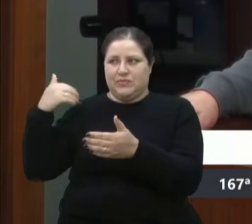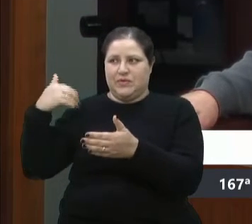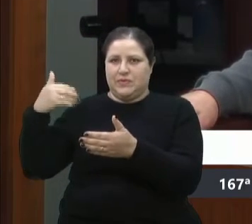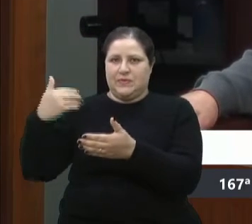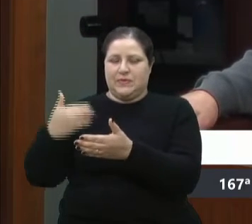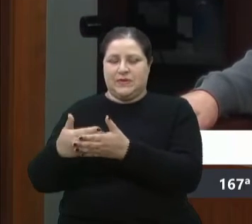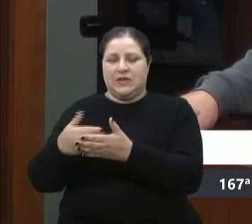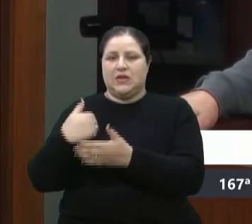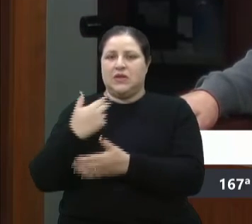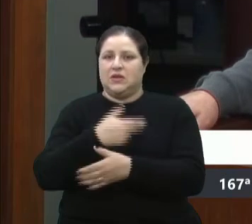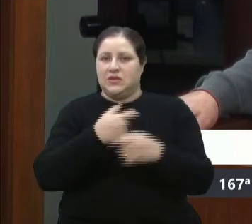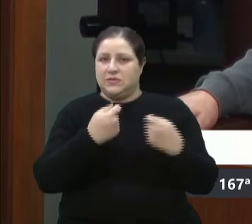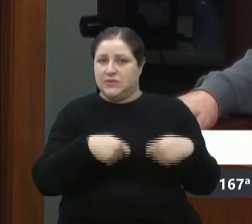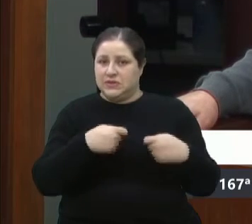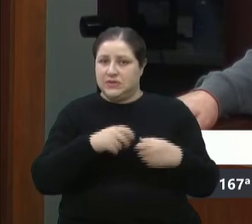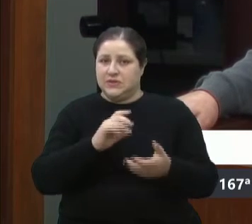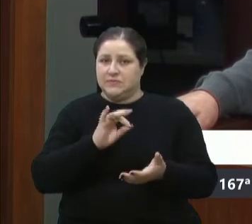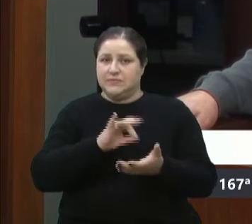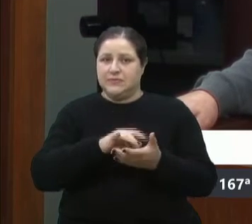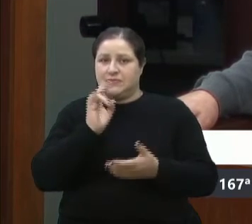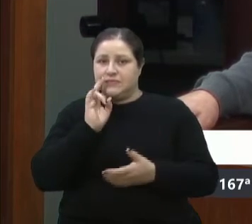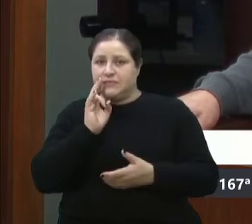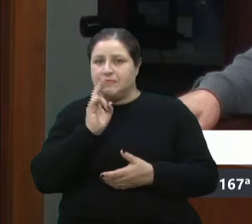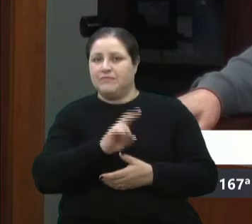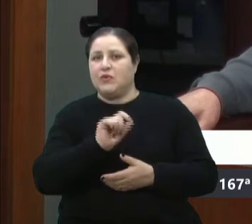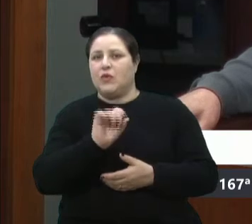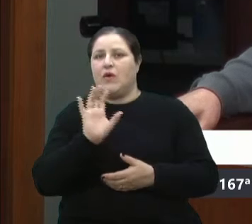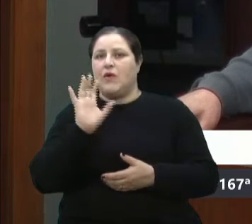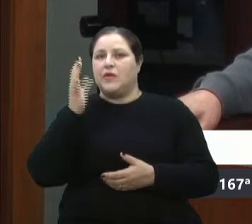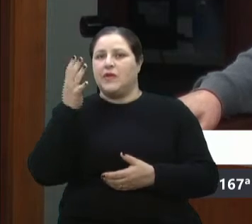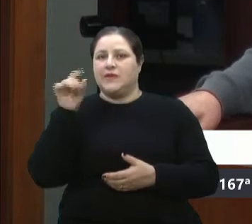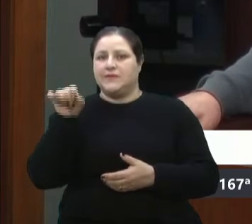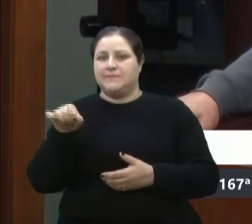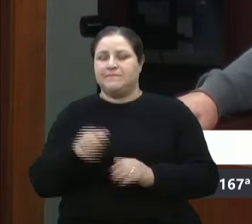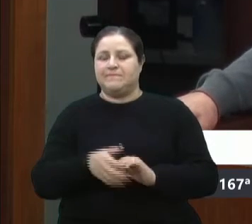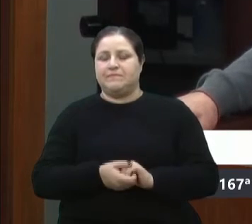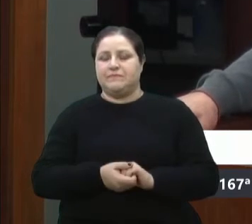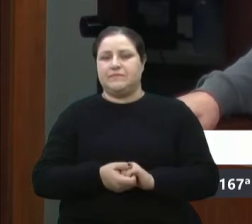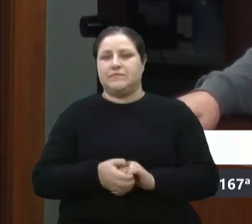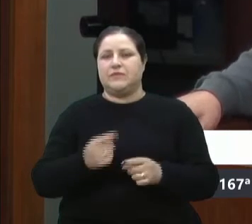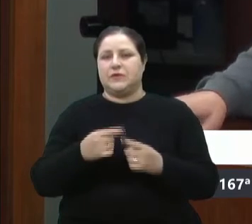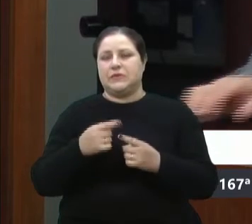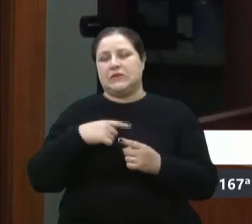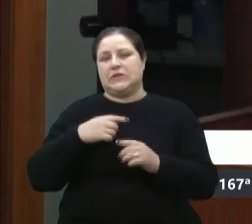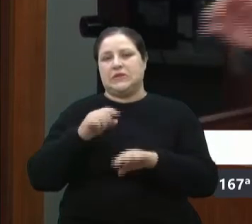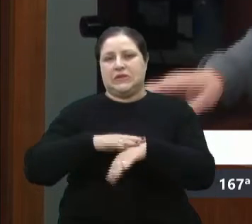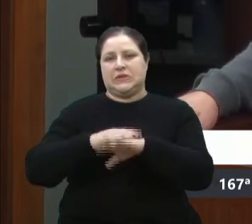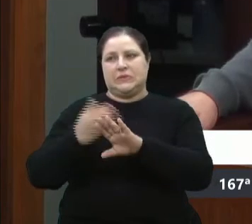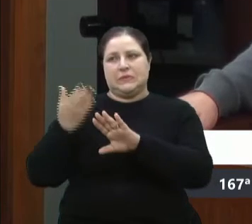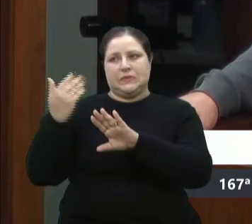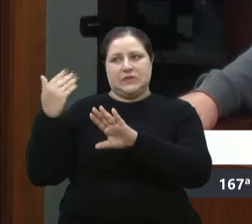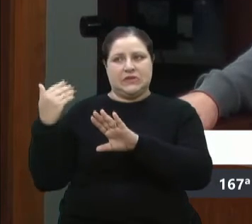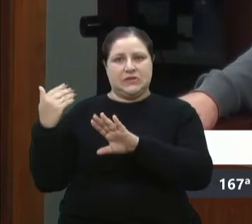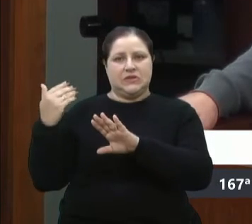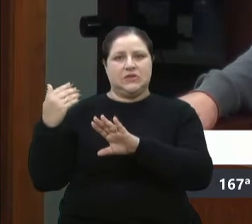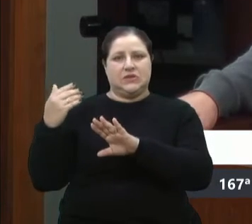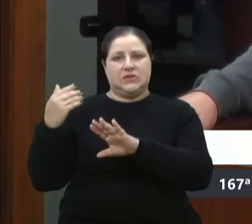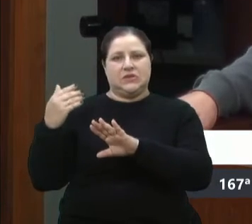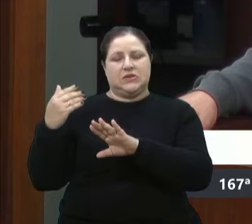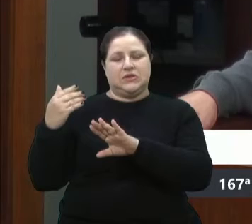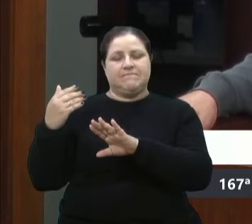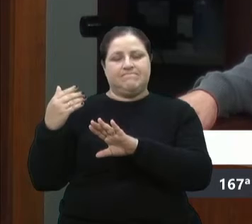de fato, ver o que está acontecendo, porque há tempos atrás, não muito